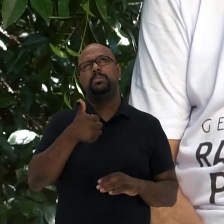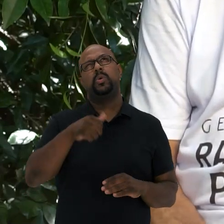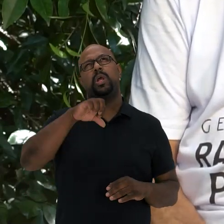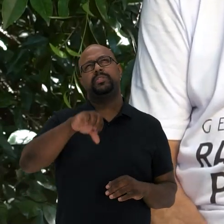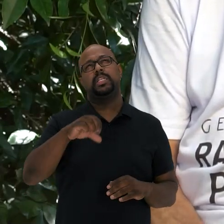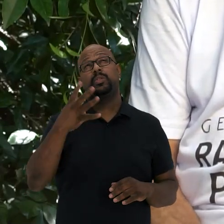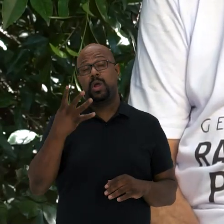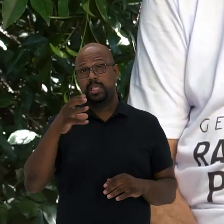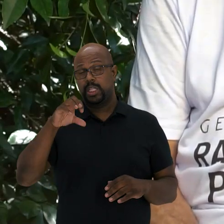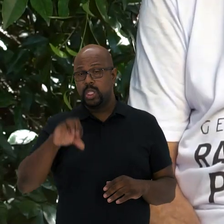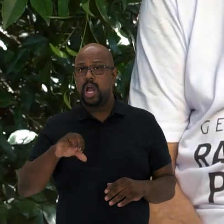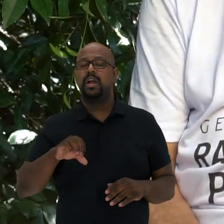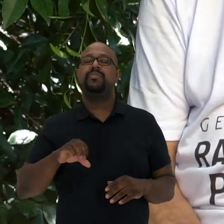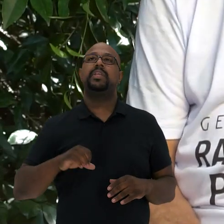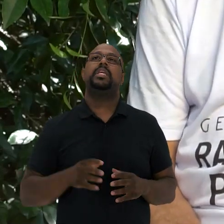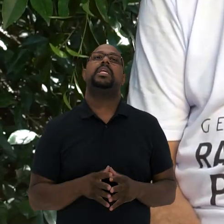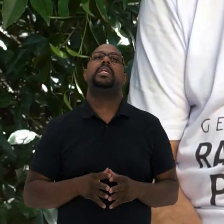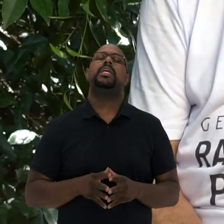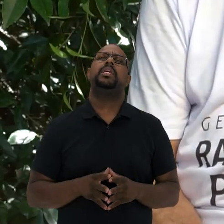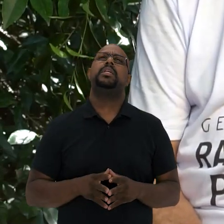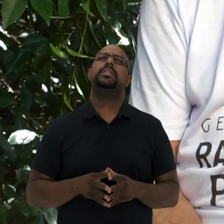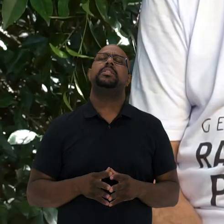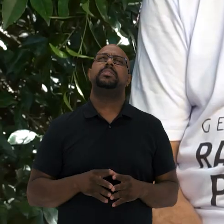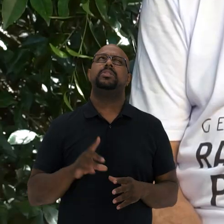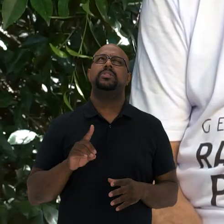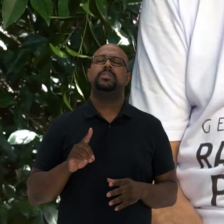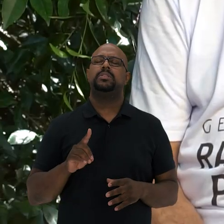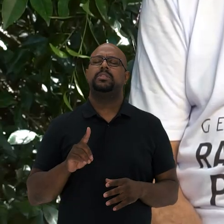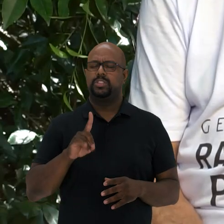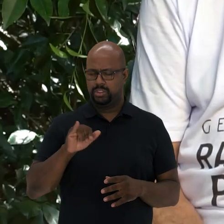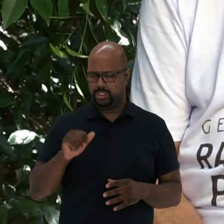desde 1949. E dia